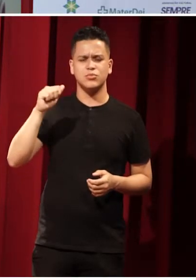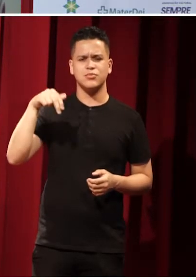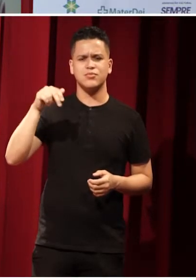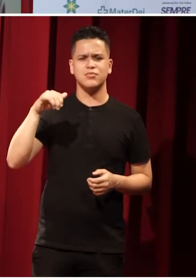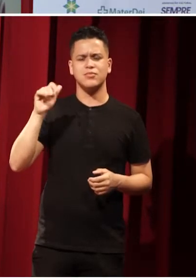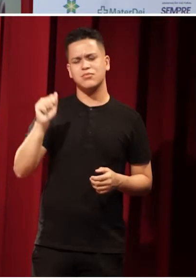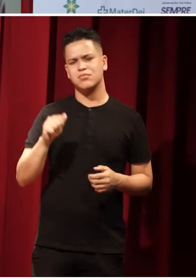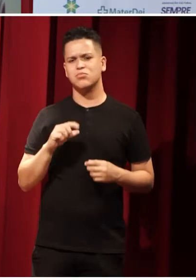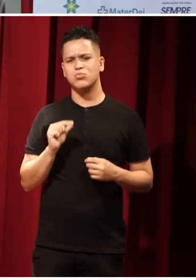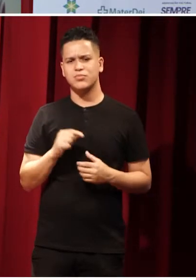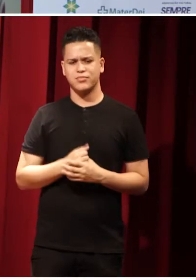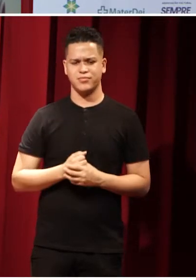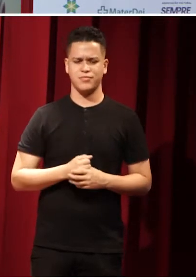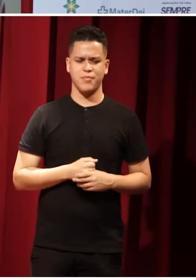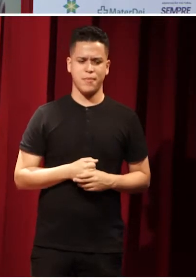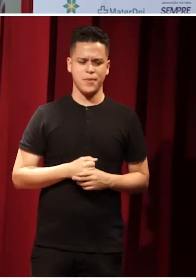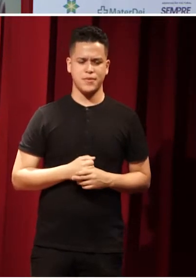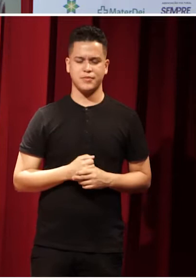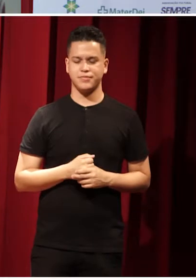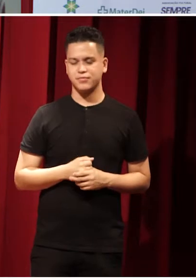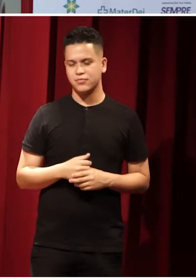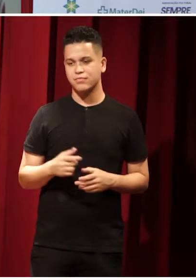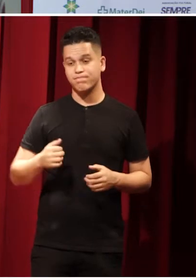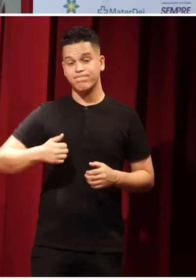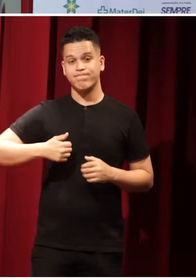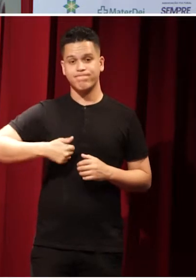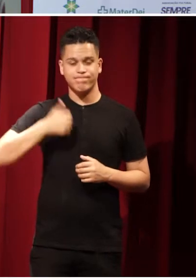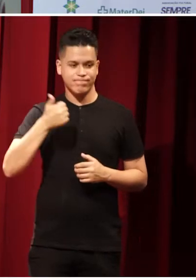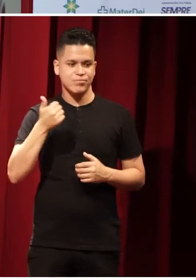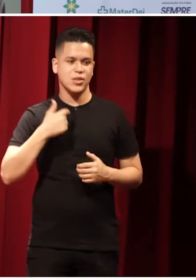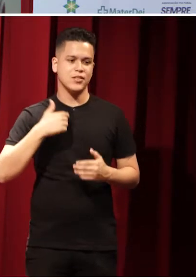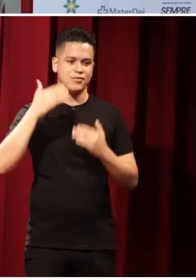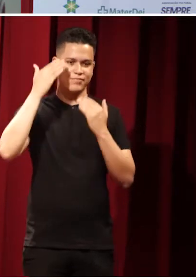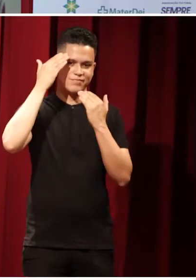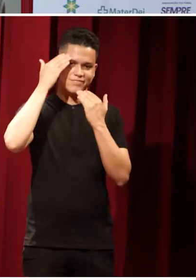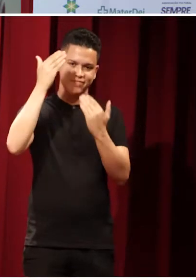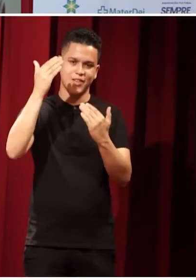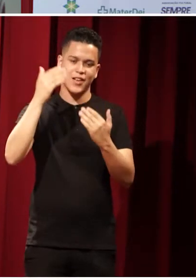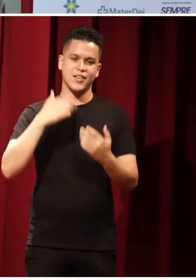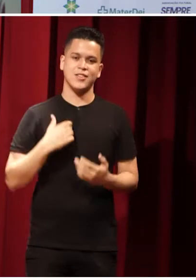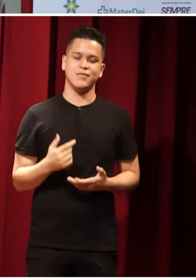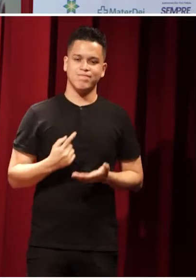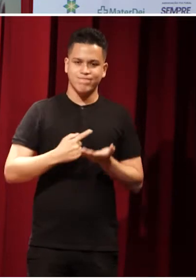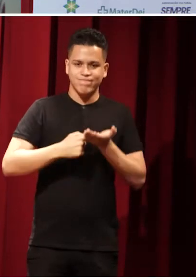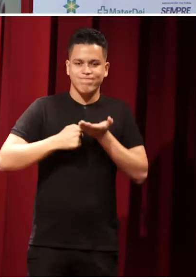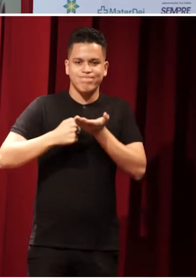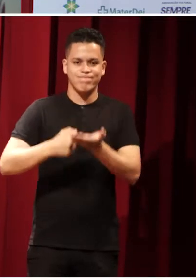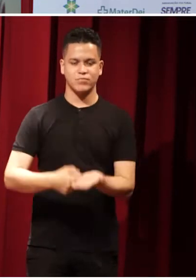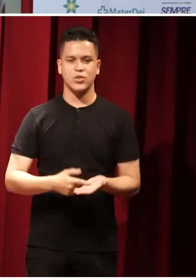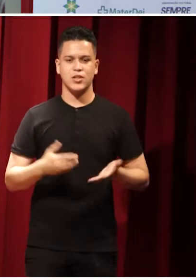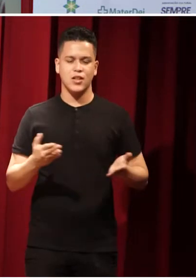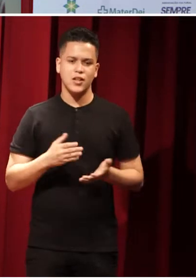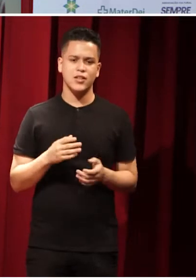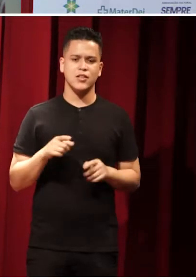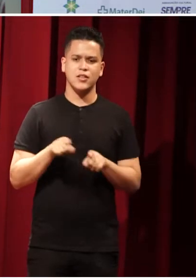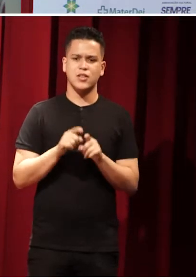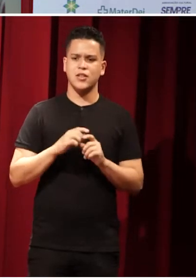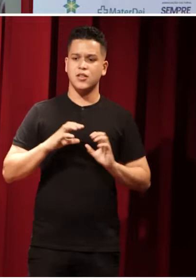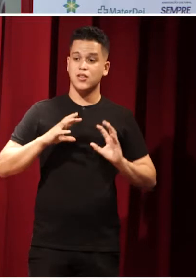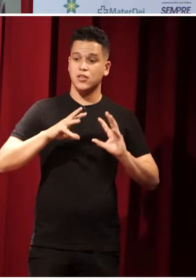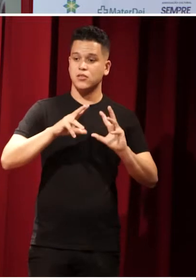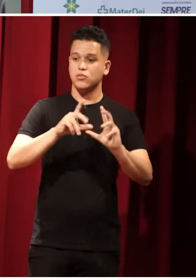Afonso, a gente estava... Em primeiro lugar, obrigado pelo convite, obrigado pela presença de todo mundo